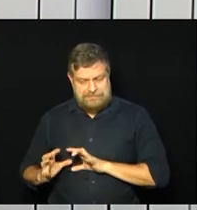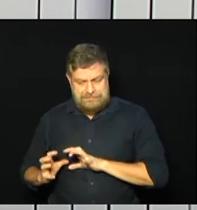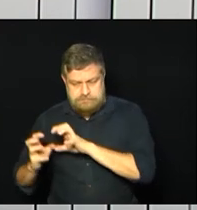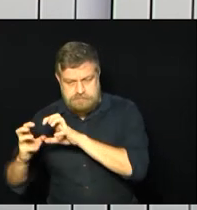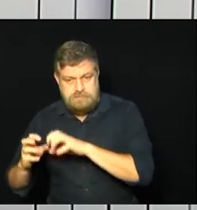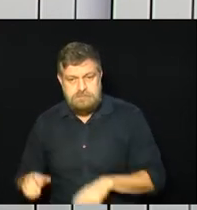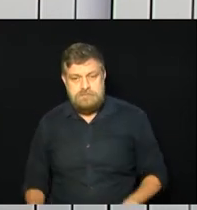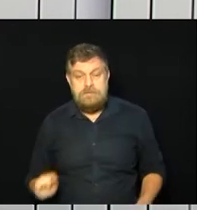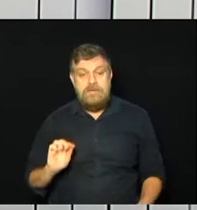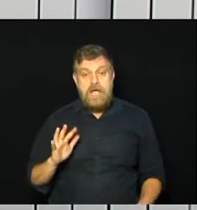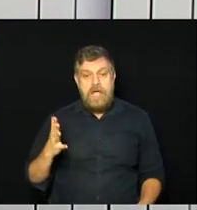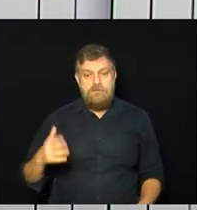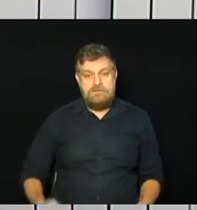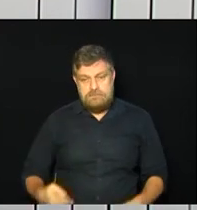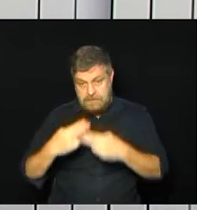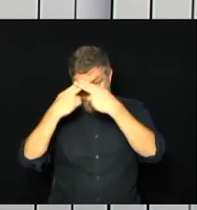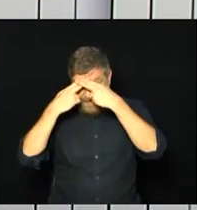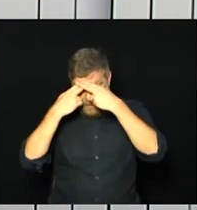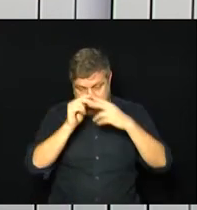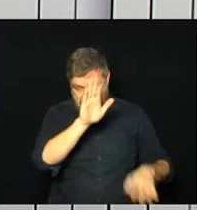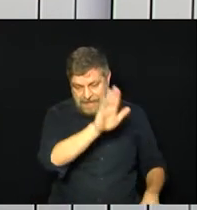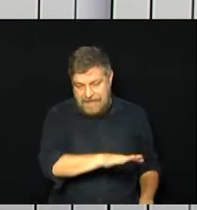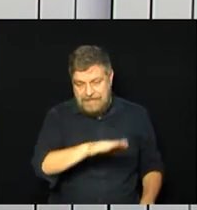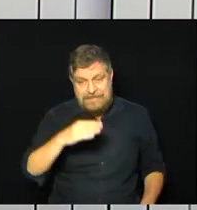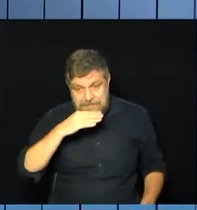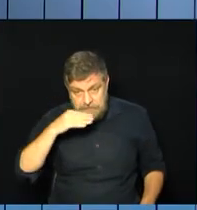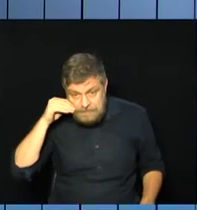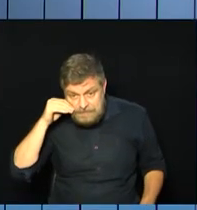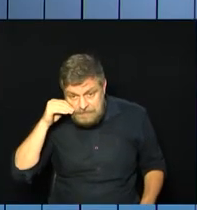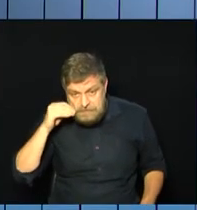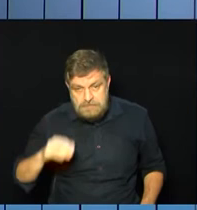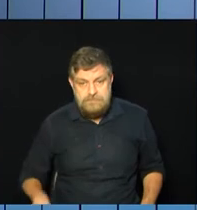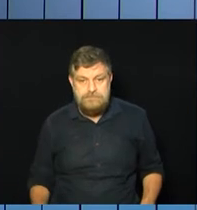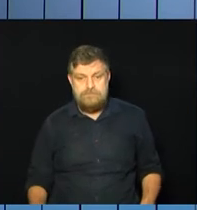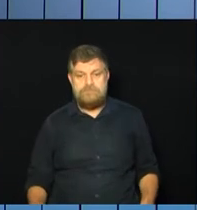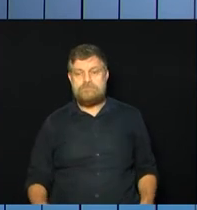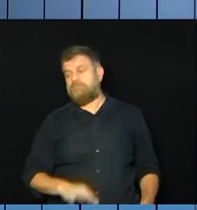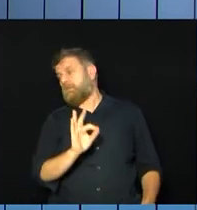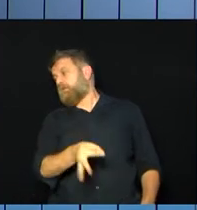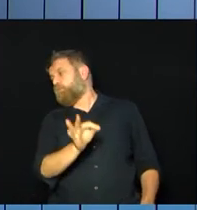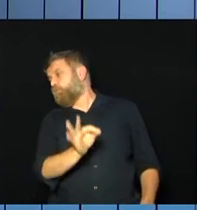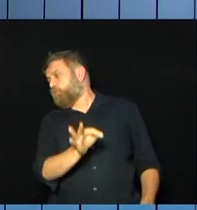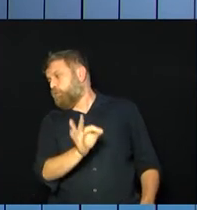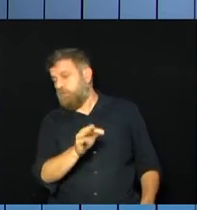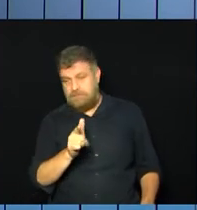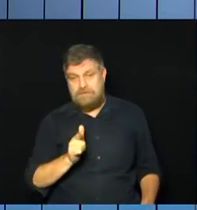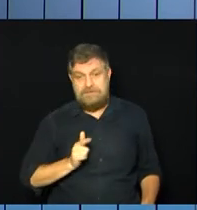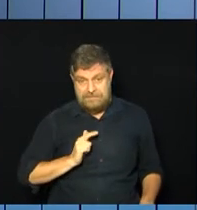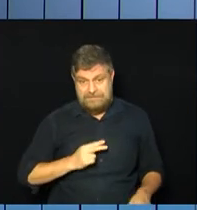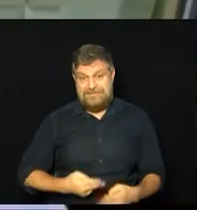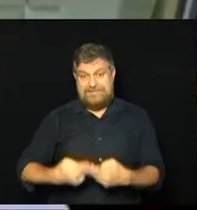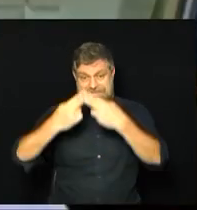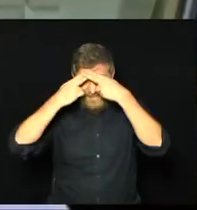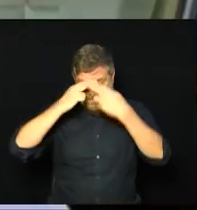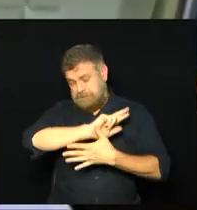Isso causa algum tipo de dano a essa criança e esse adolescente? Com certeza, algum tipo não, causa